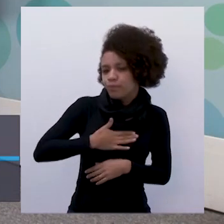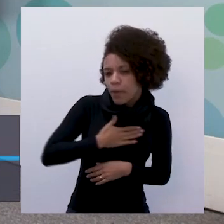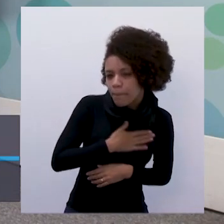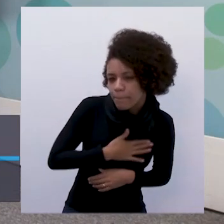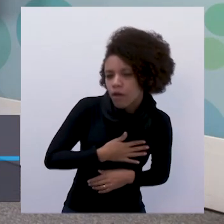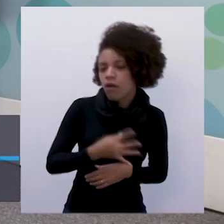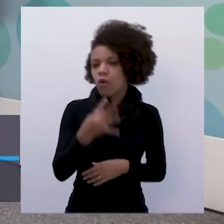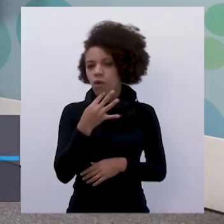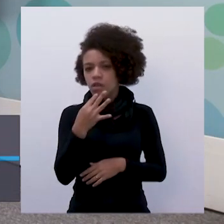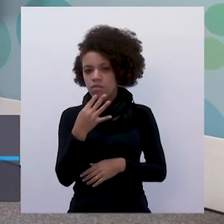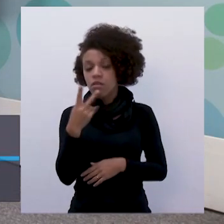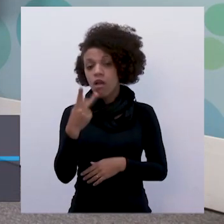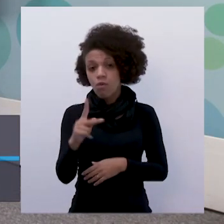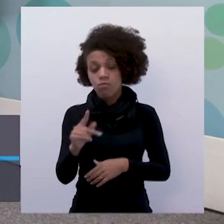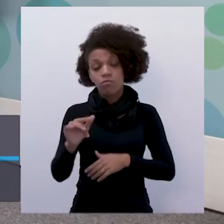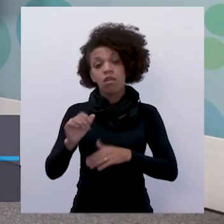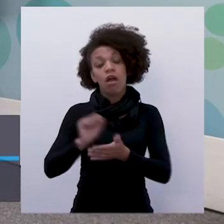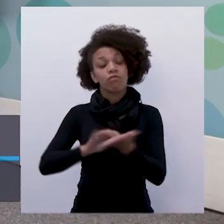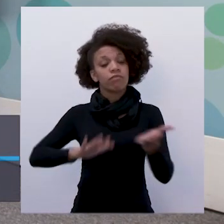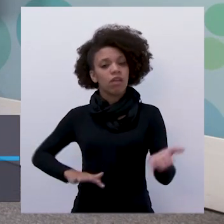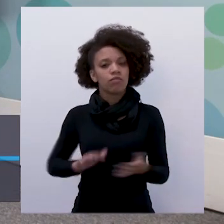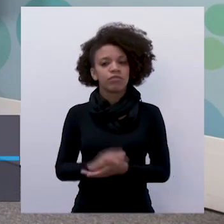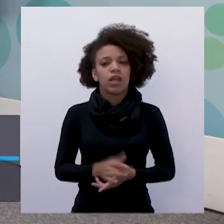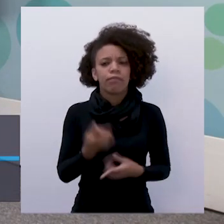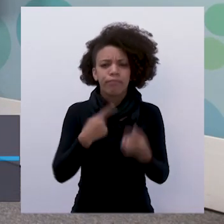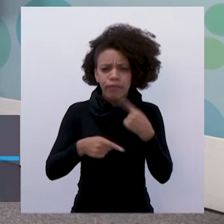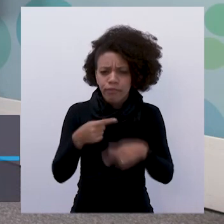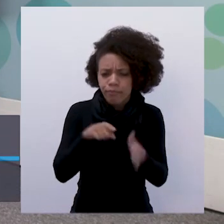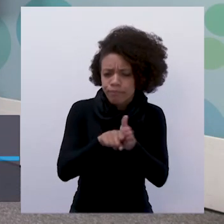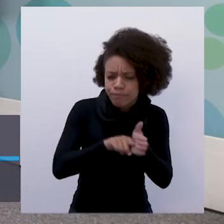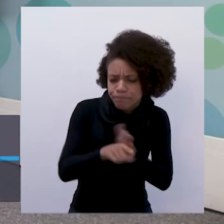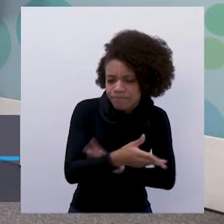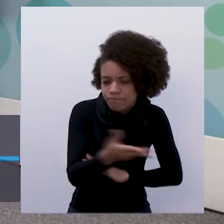seu trabalho. Então, desejo uma boa pesquisa para